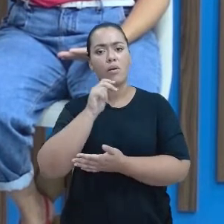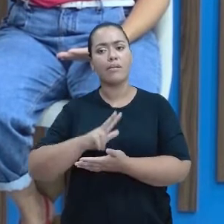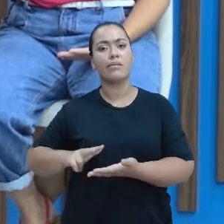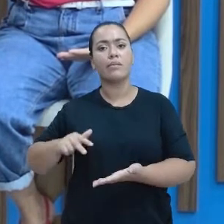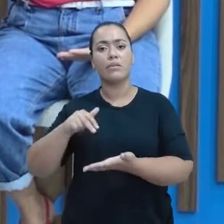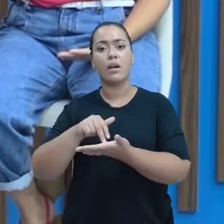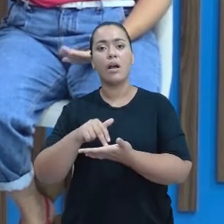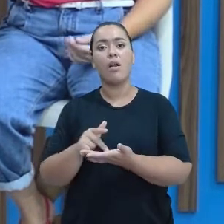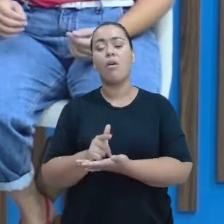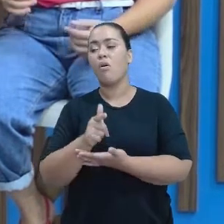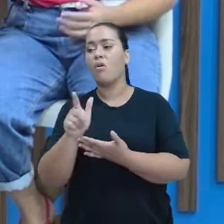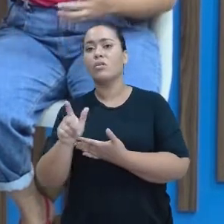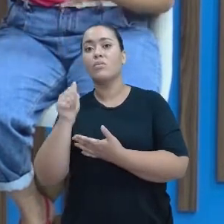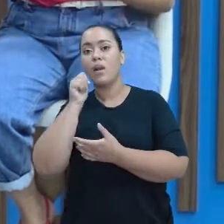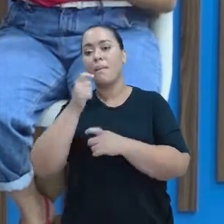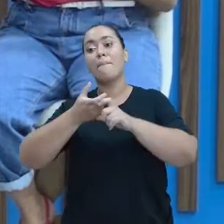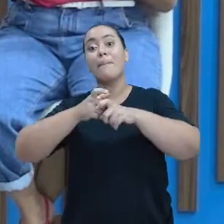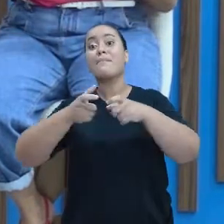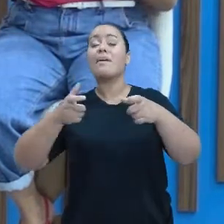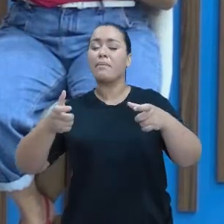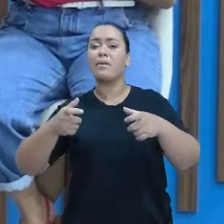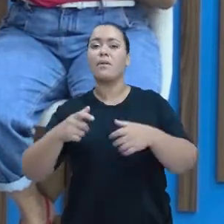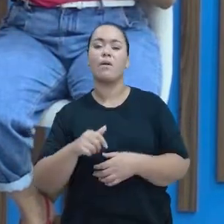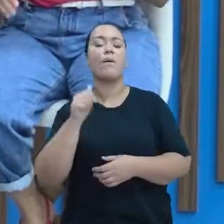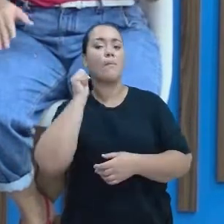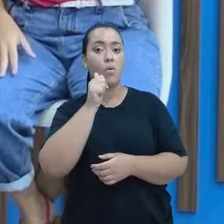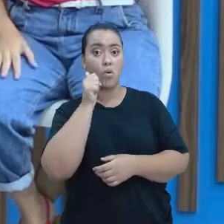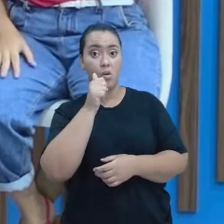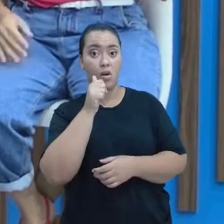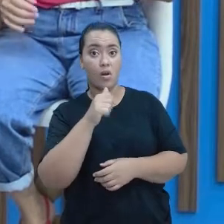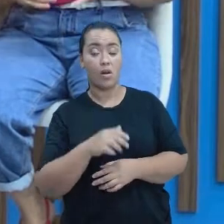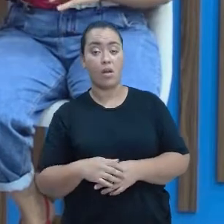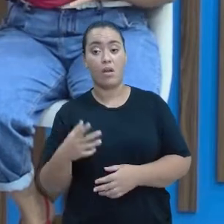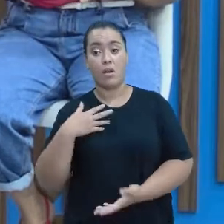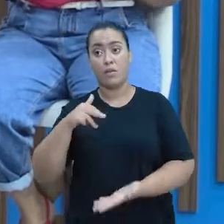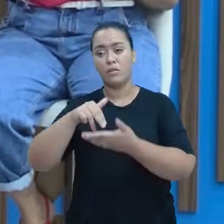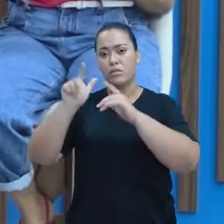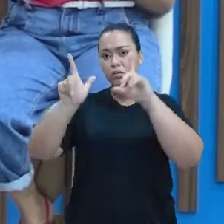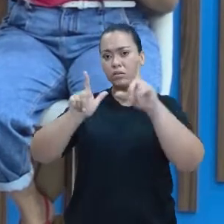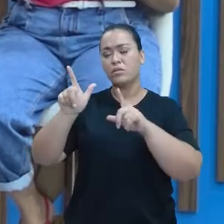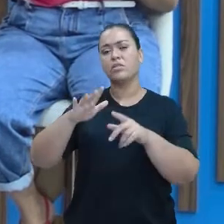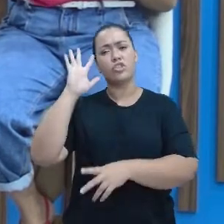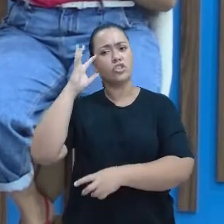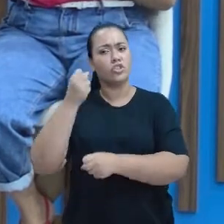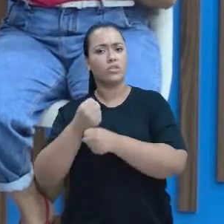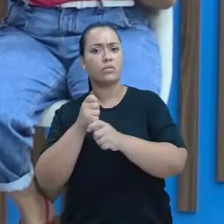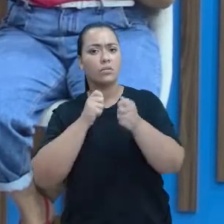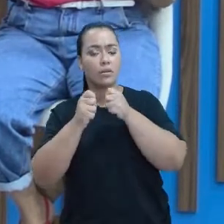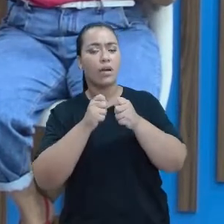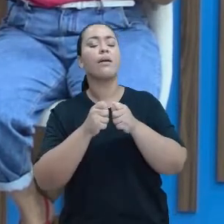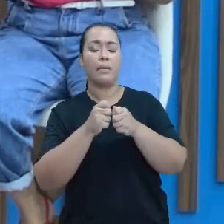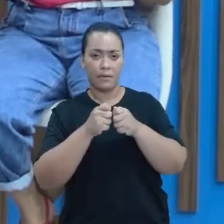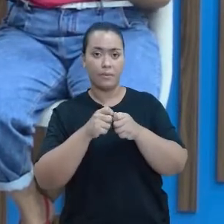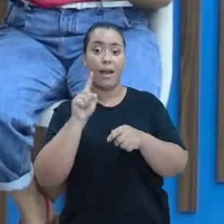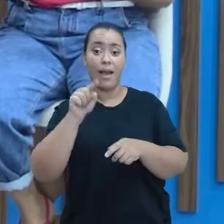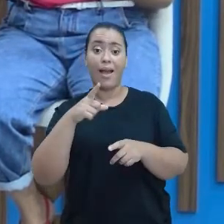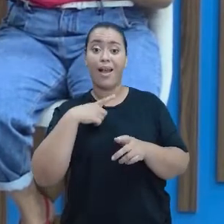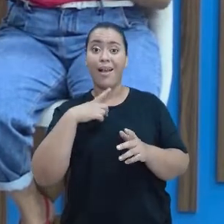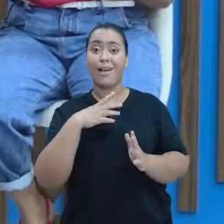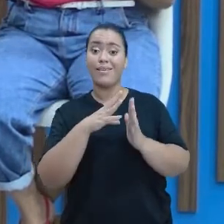espaço para as outras. A partir do momento que uma mulher está como âncora, como diretora de jornalismo, ela serve de exemplo, serve